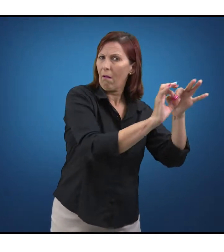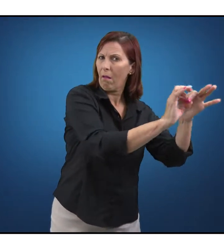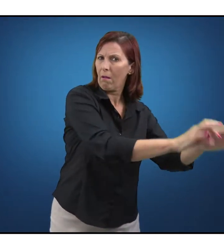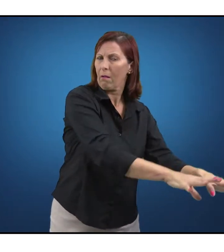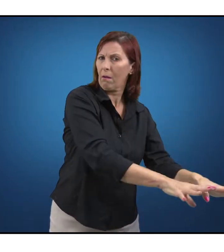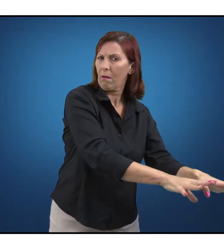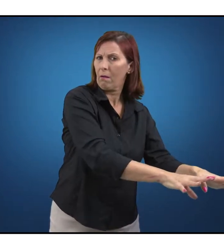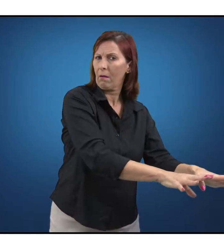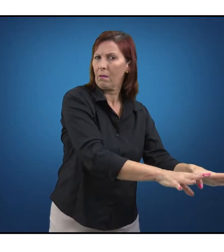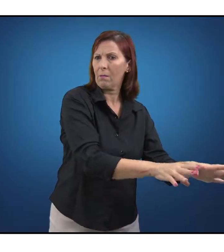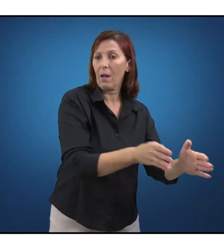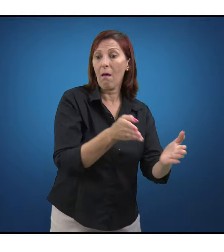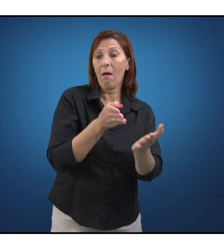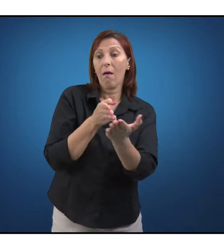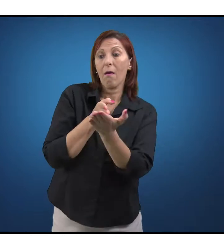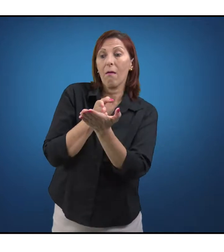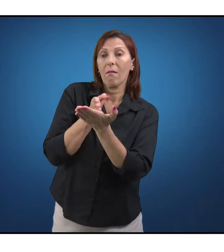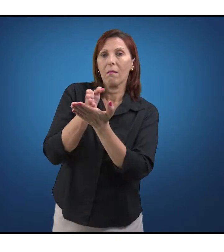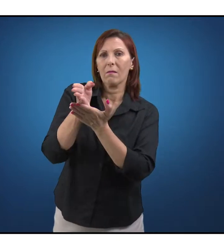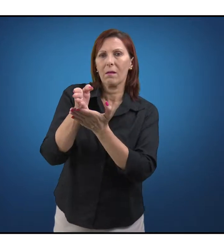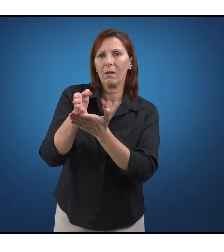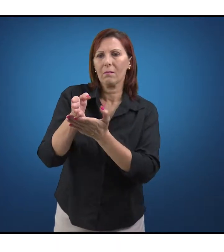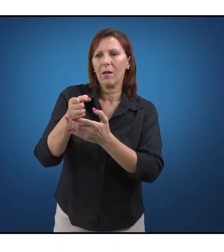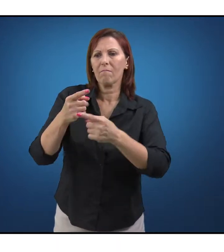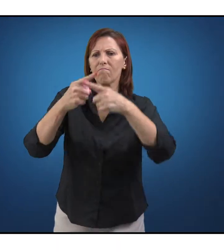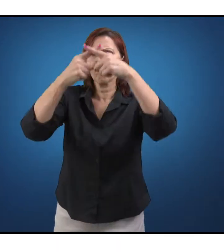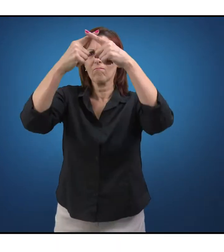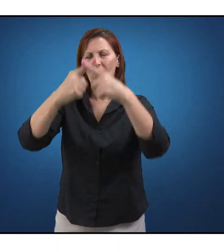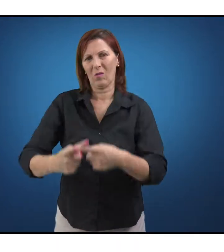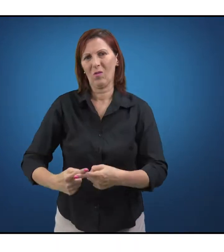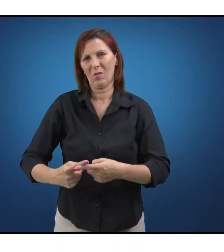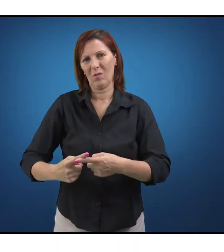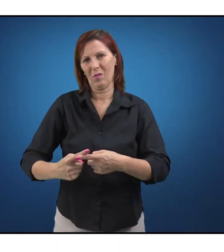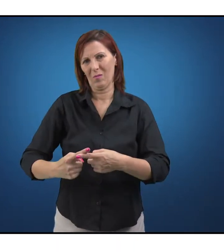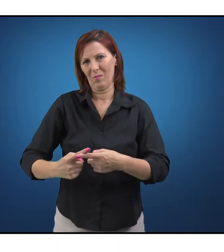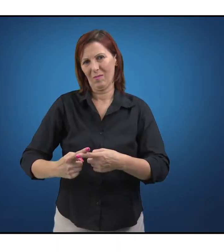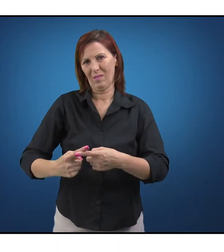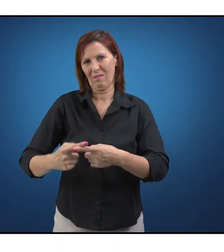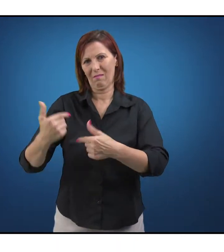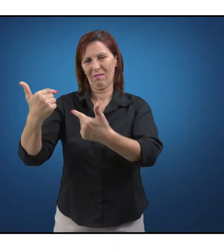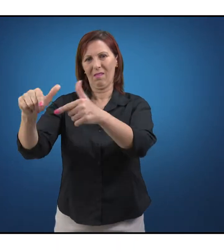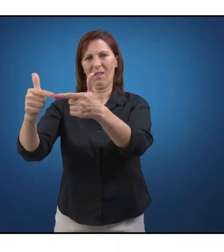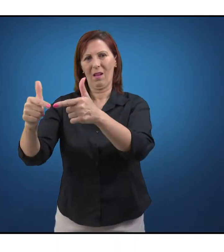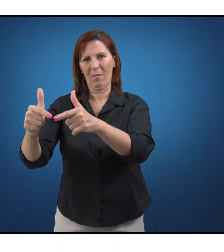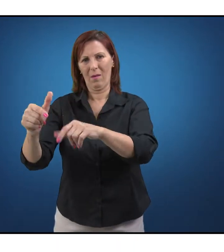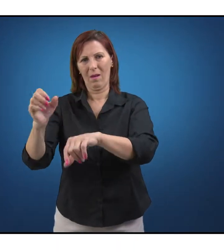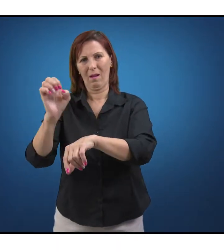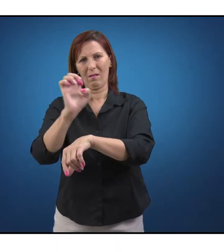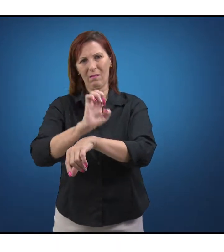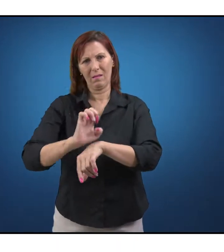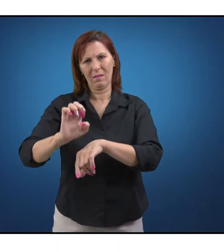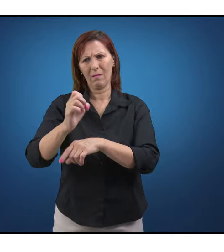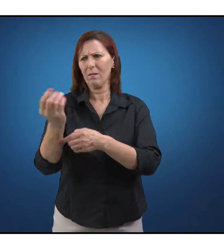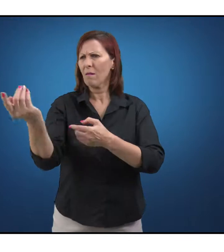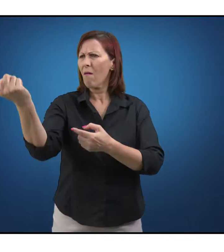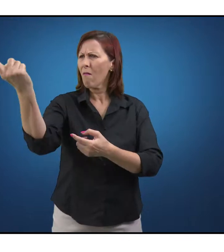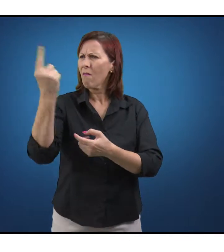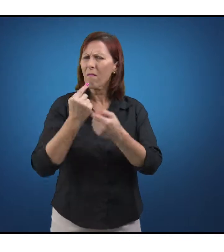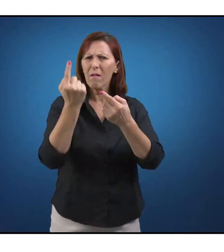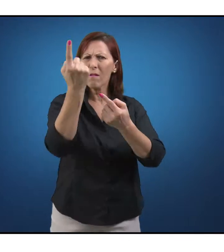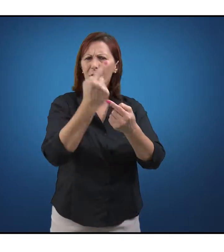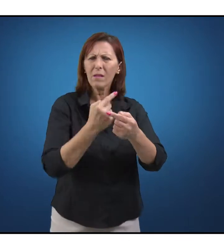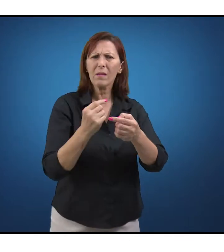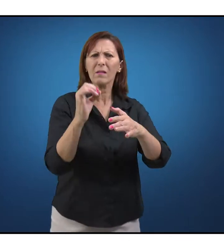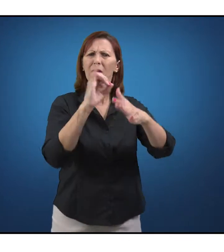interior, a entrar numa competição de mercado. E por isso começou a vir para cá as grandes